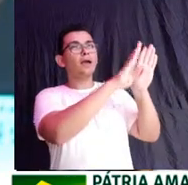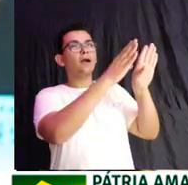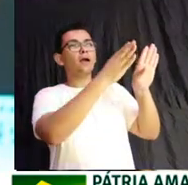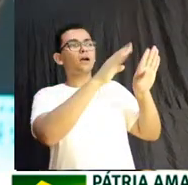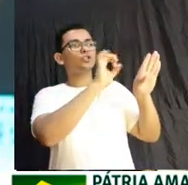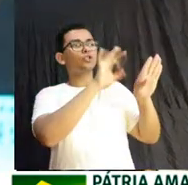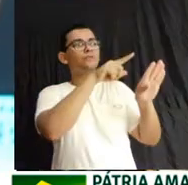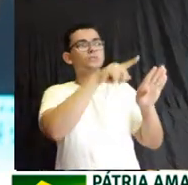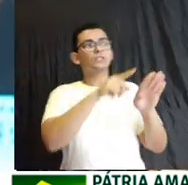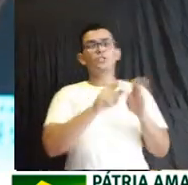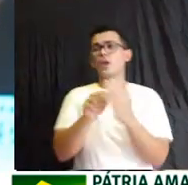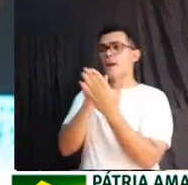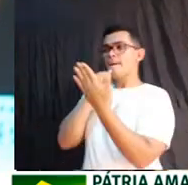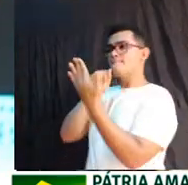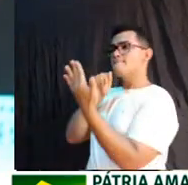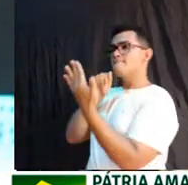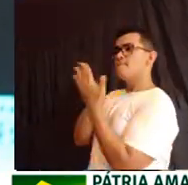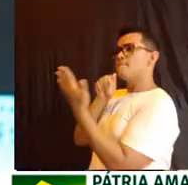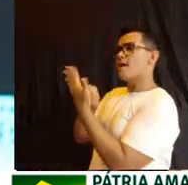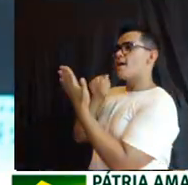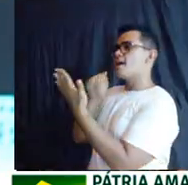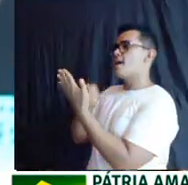pra gente se amar.